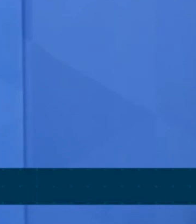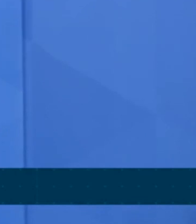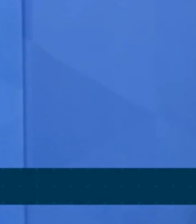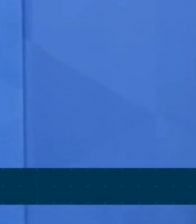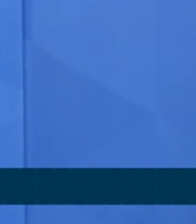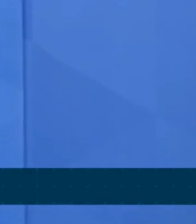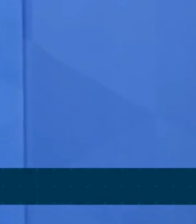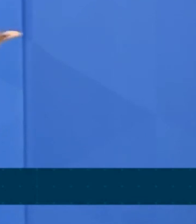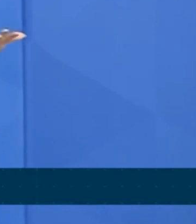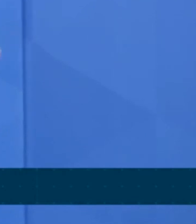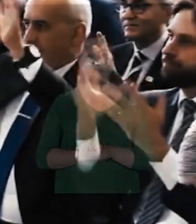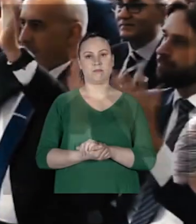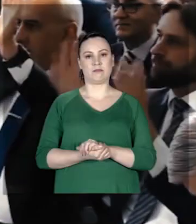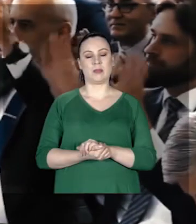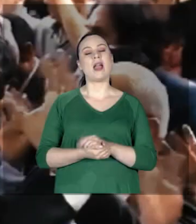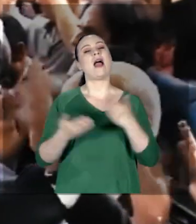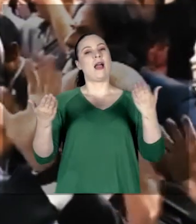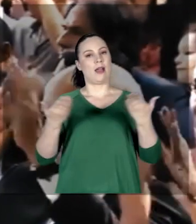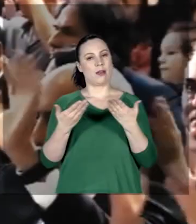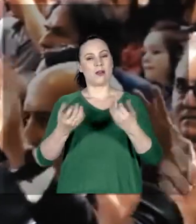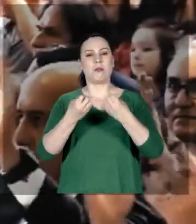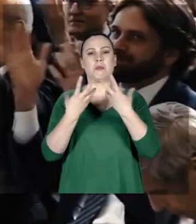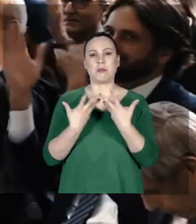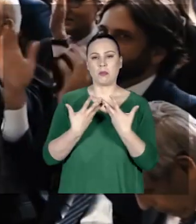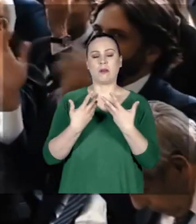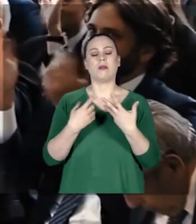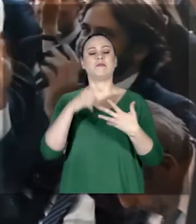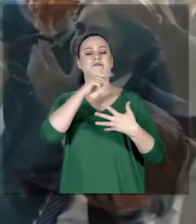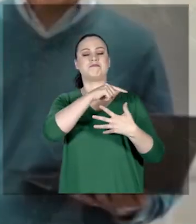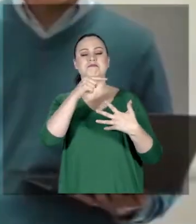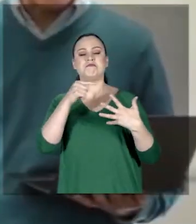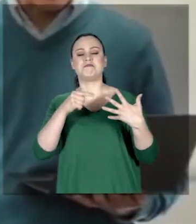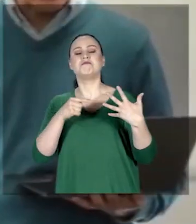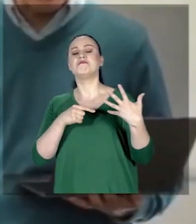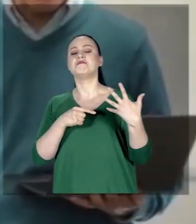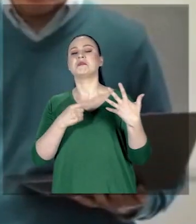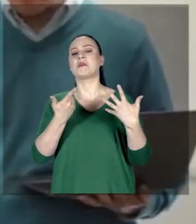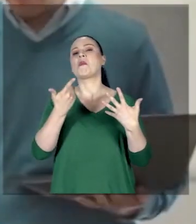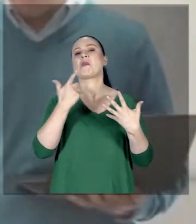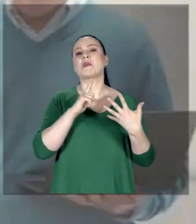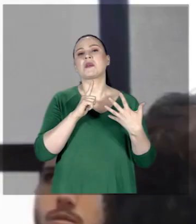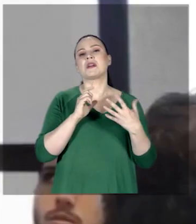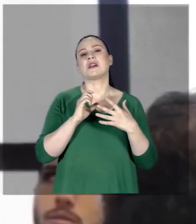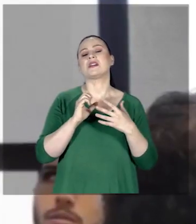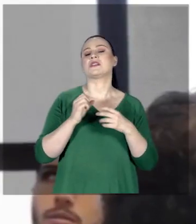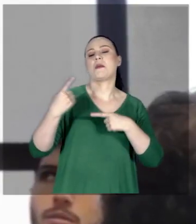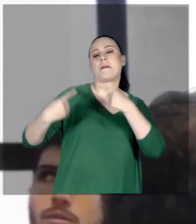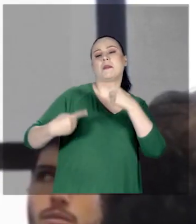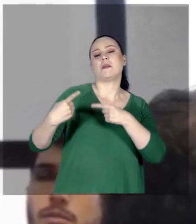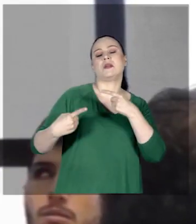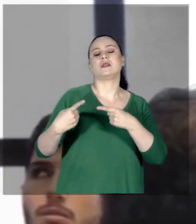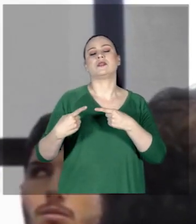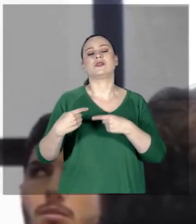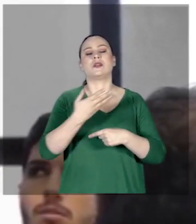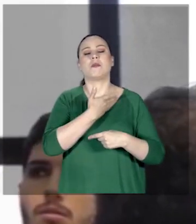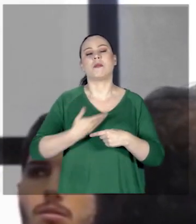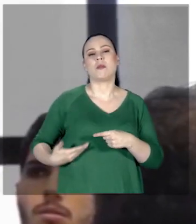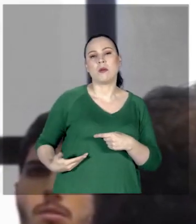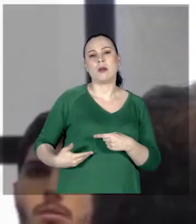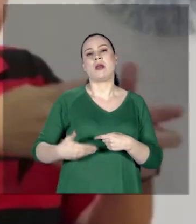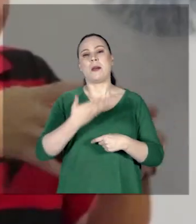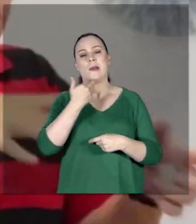governo e toda a sua equipe. O cenário favorável encontra ferramentas disponíveis para fortalecer políticas